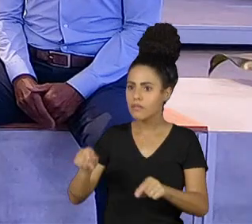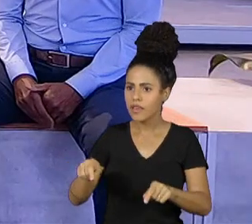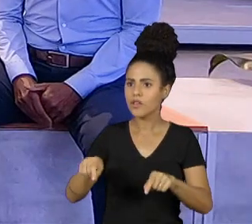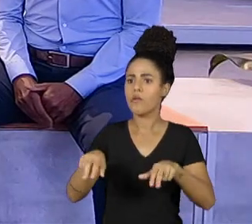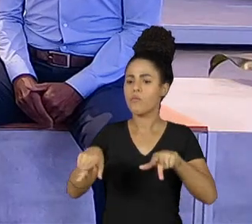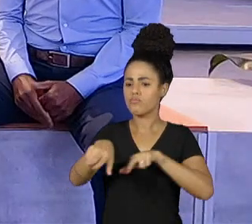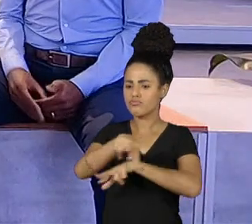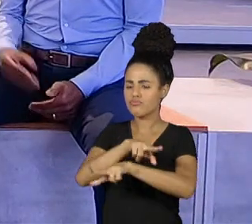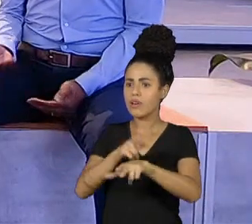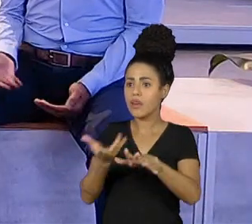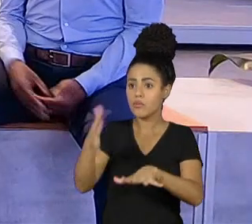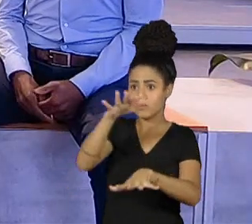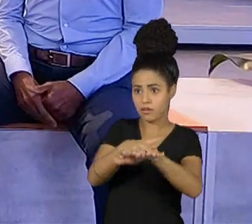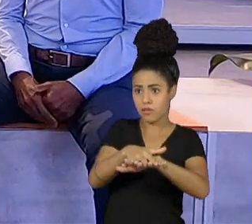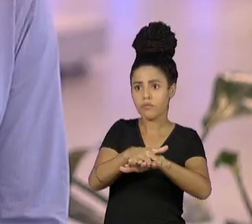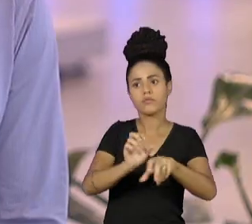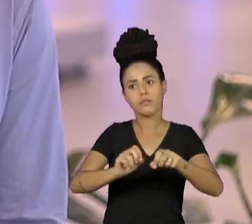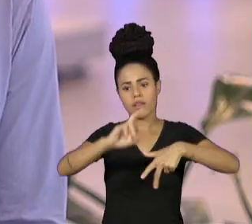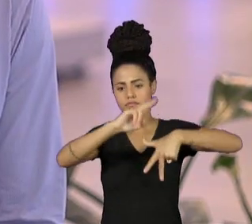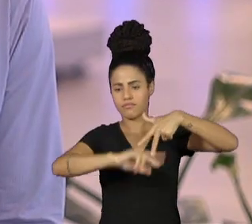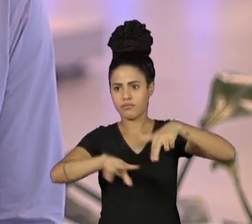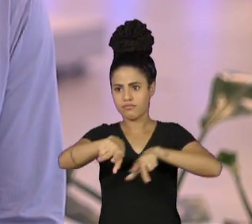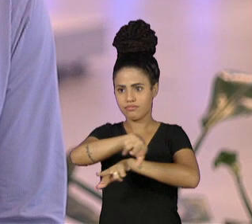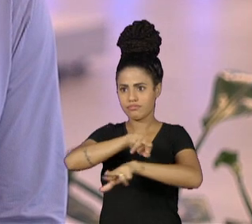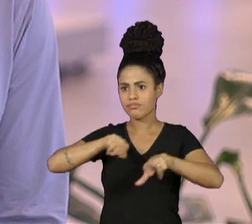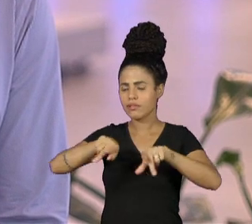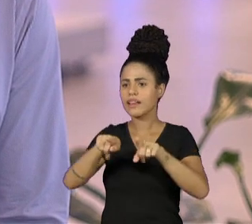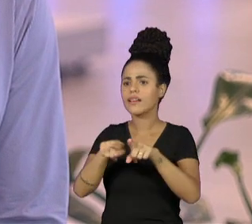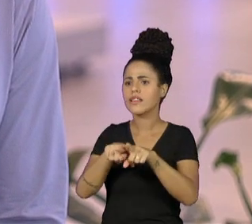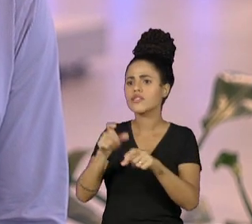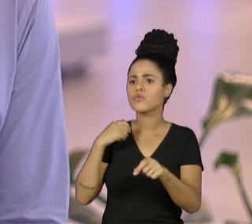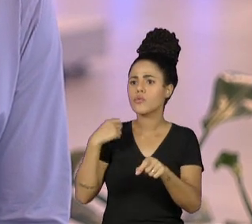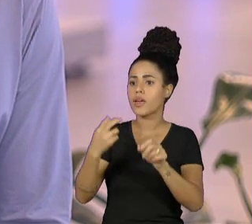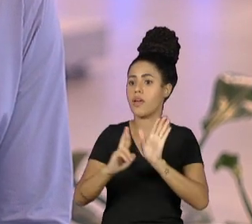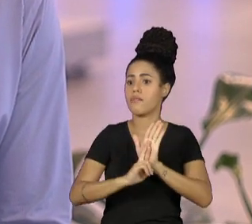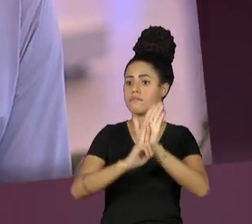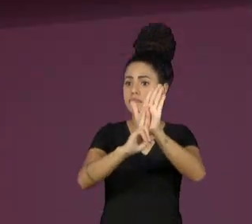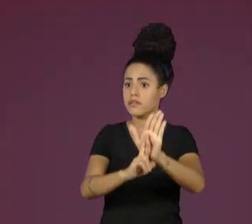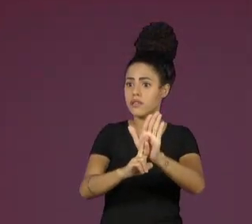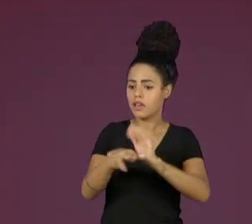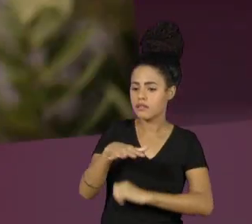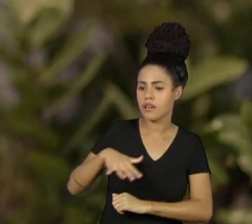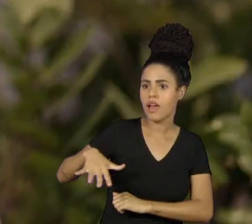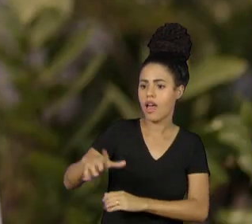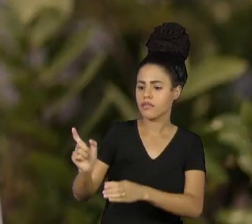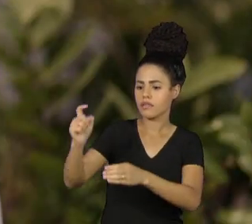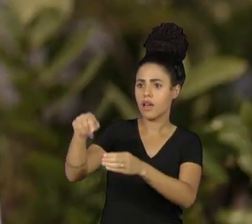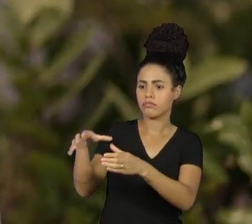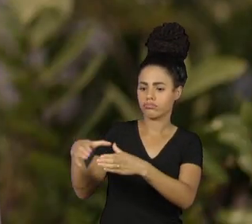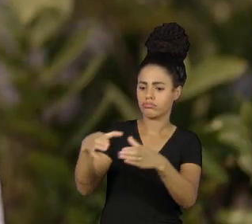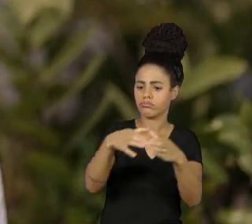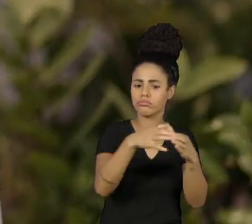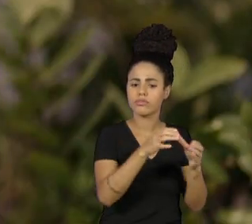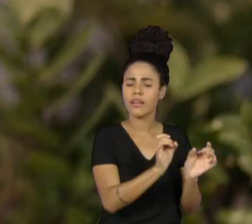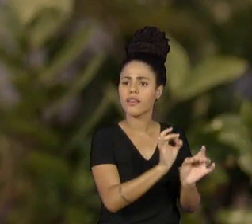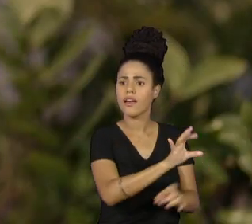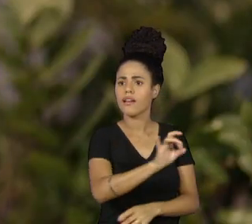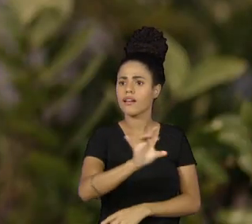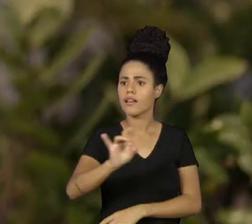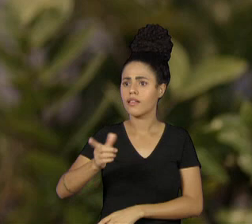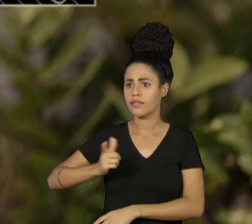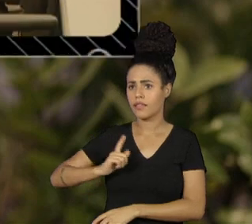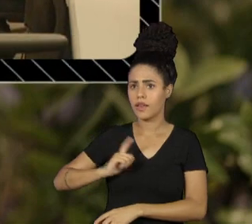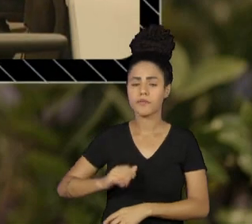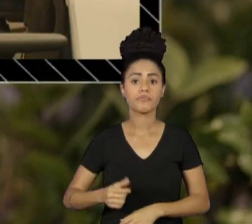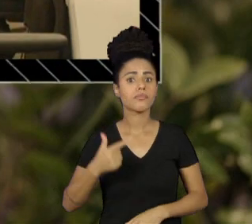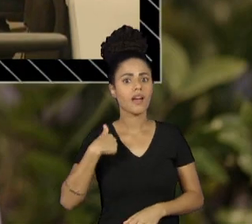inclusão, onde o indicador é o aumento da representatividade de diversidade dentro das áreas. Durante toda a minha trajetória dentro da B3, eu